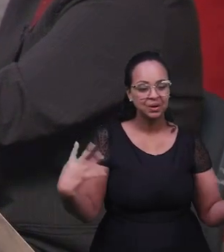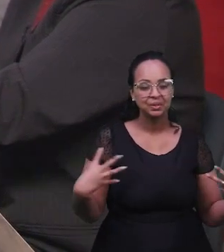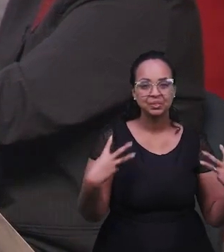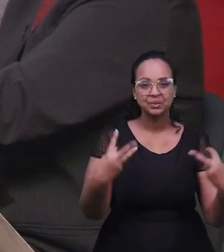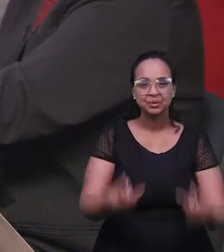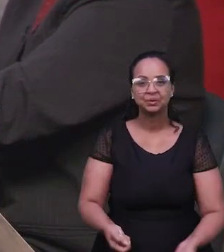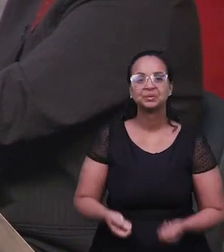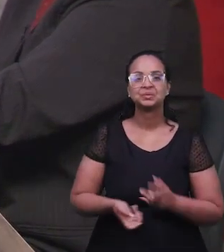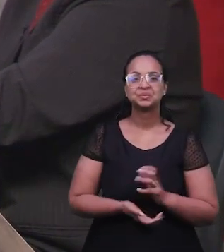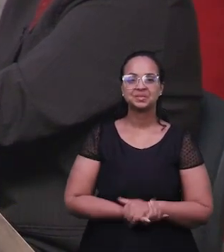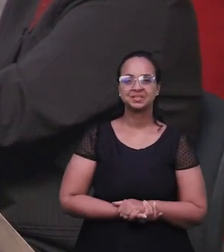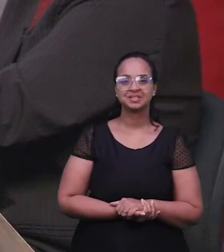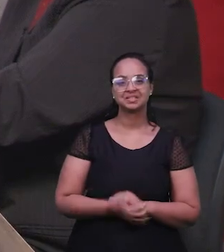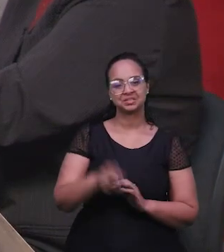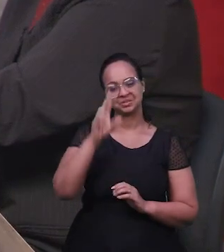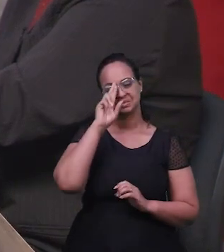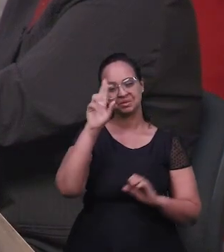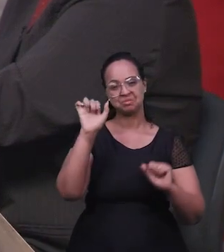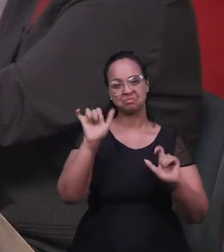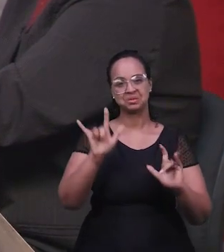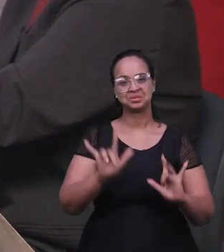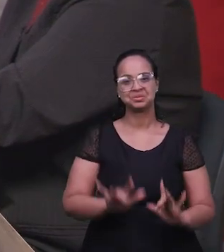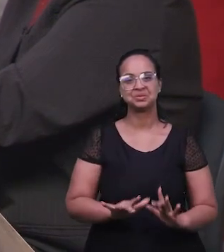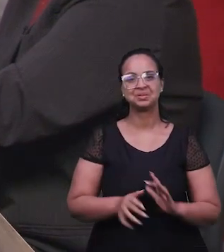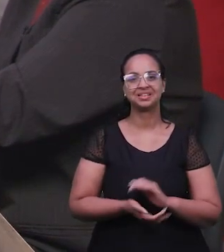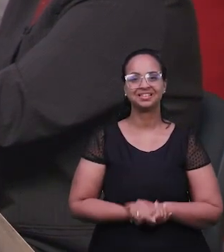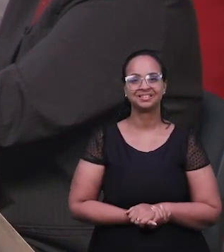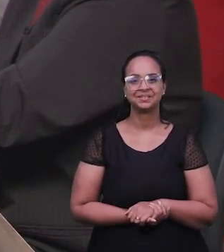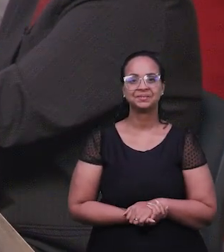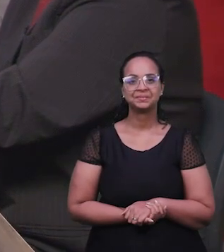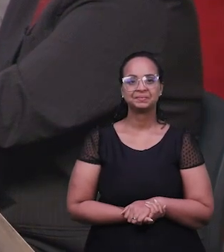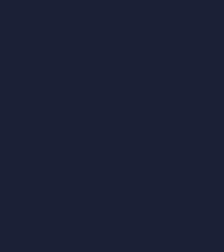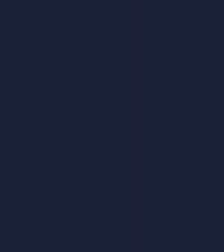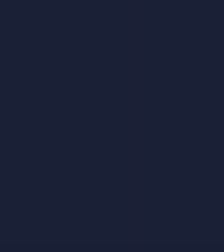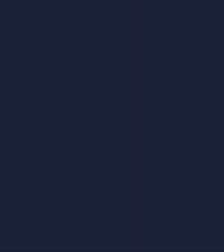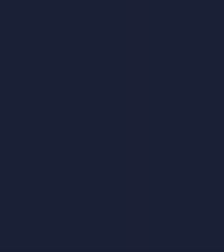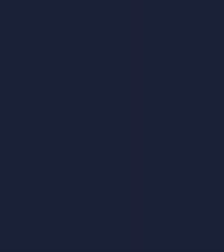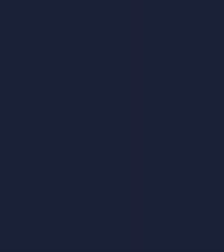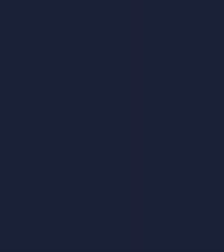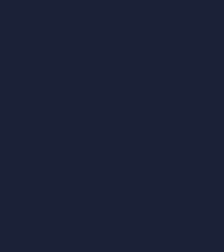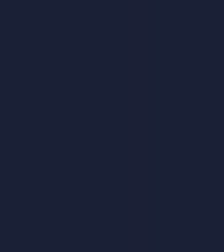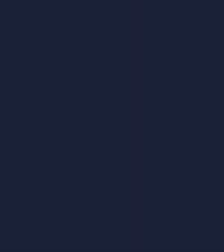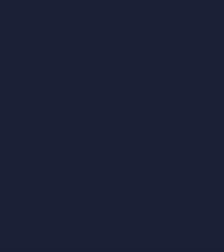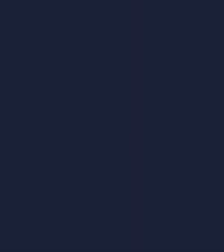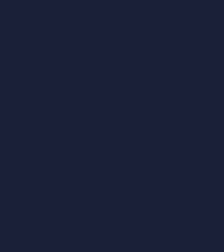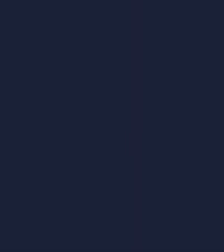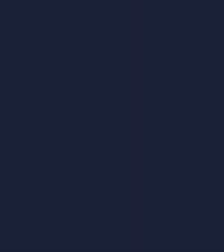Senhor a todos. Paz do Senhor. Que o Senhor vos abençoe. Amém. Amém.